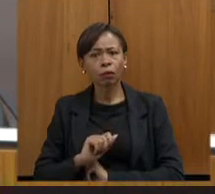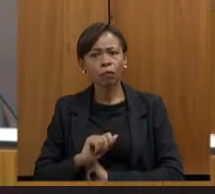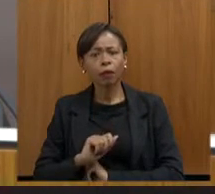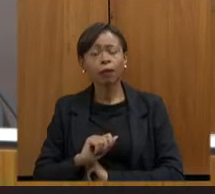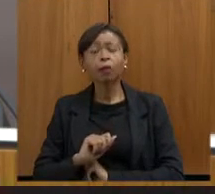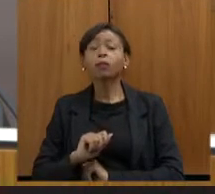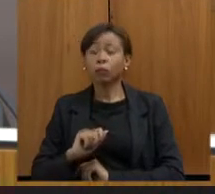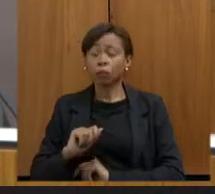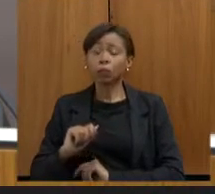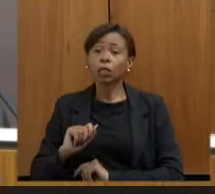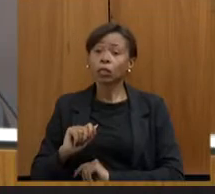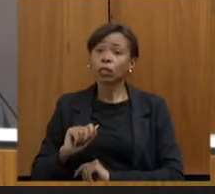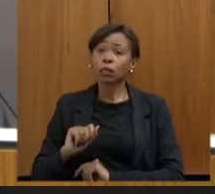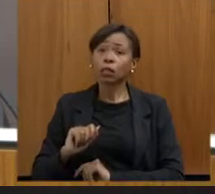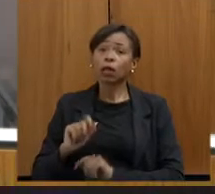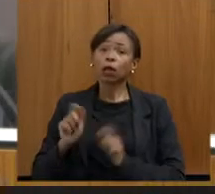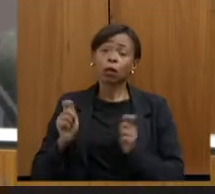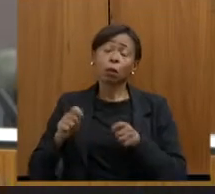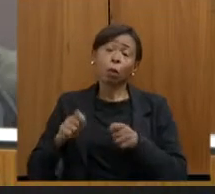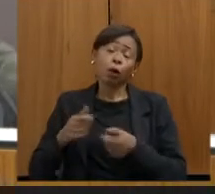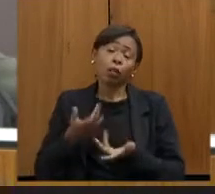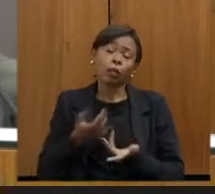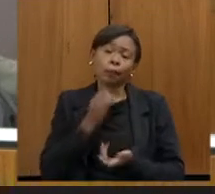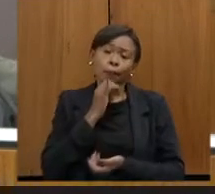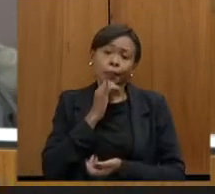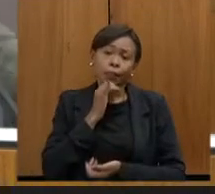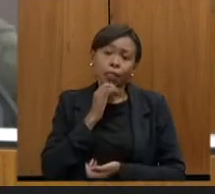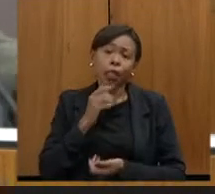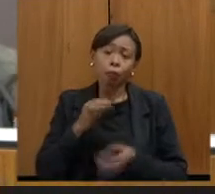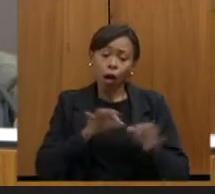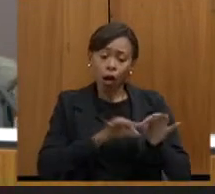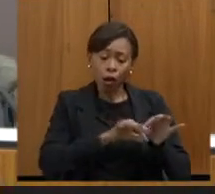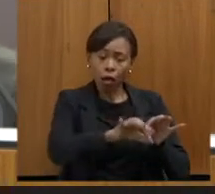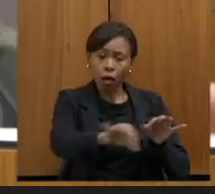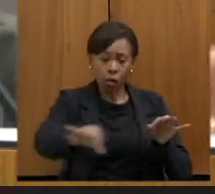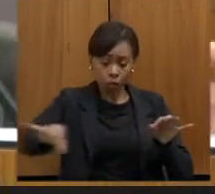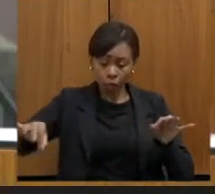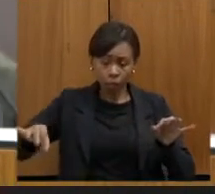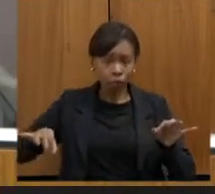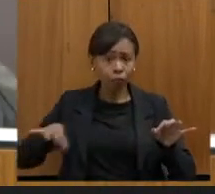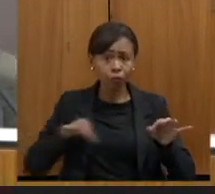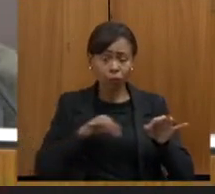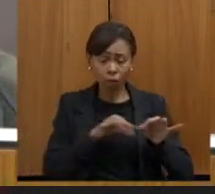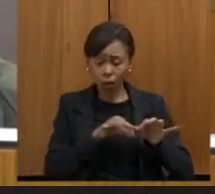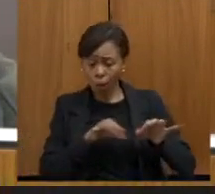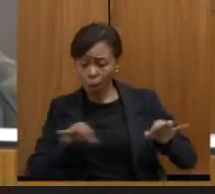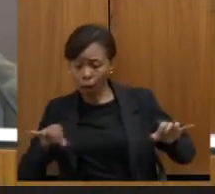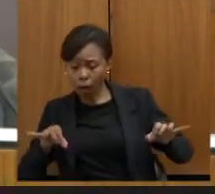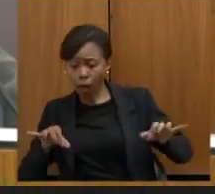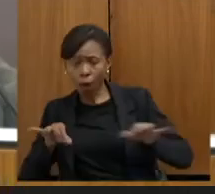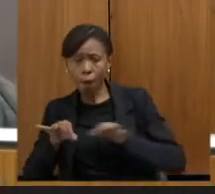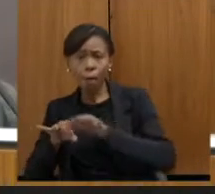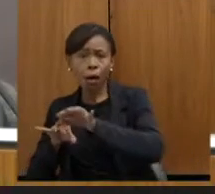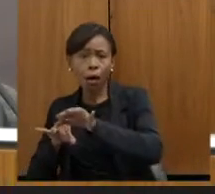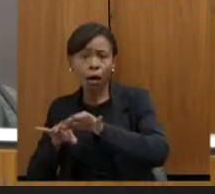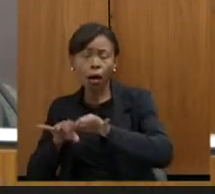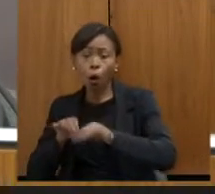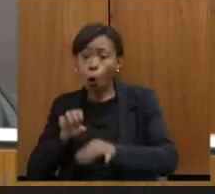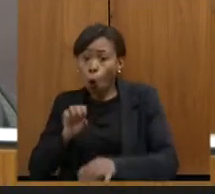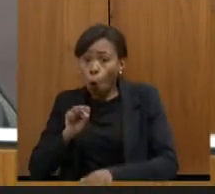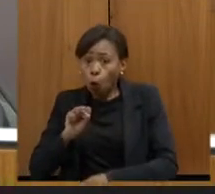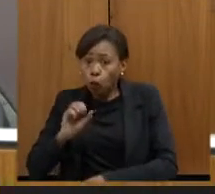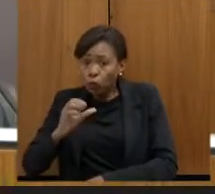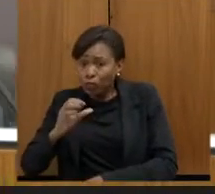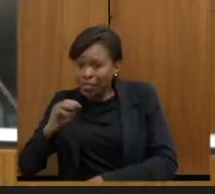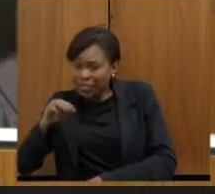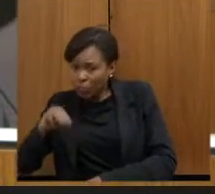E que ele vai delimitar, por exemplo, que as medidas não podem dar uma diferença de 8 centímetros